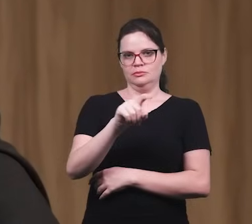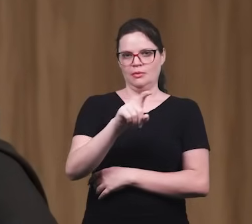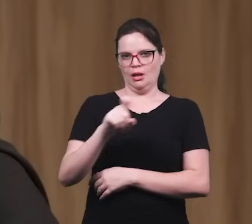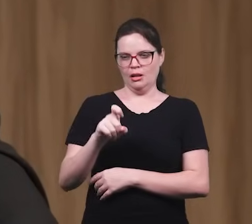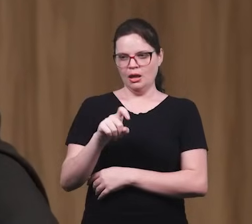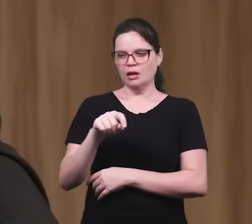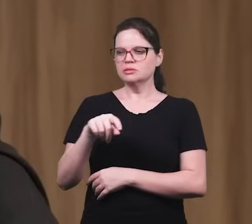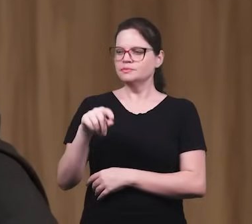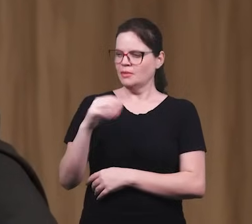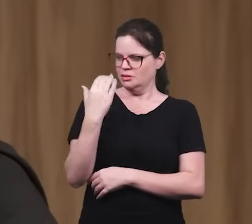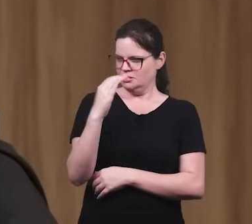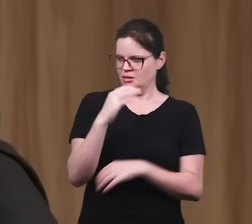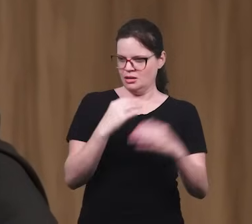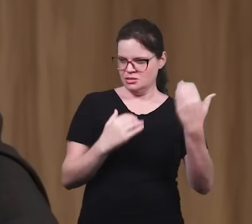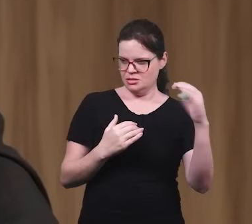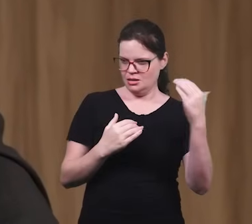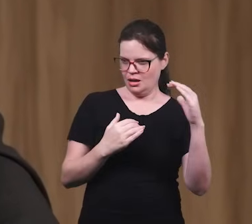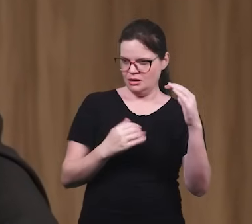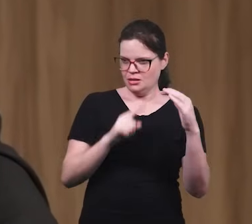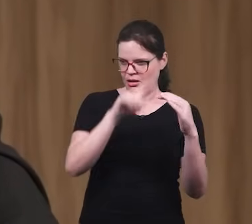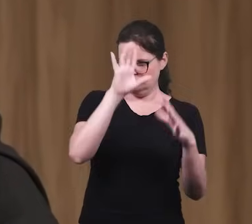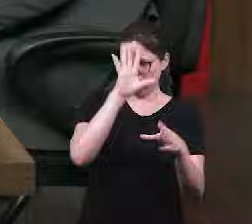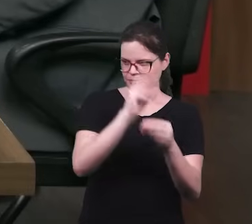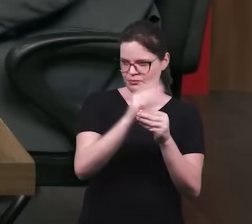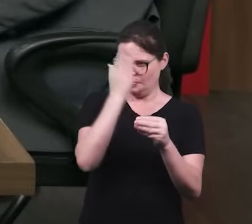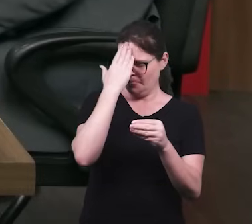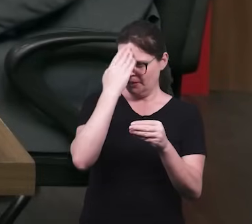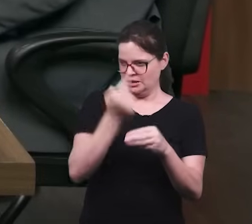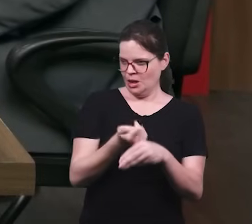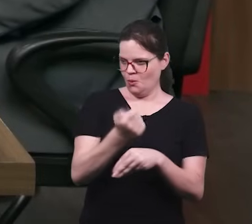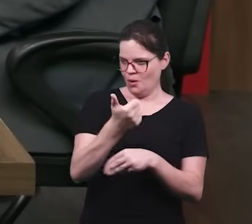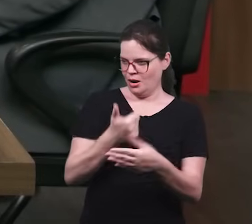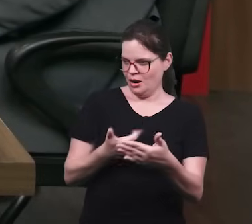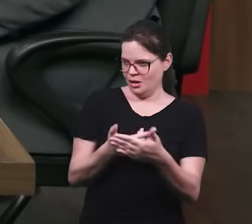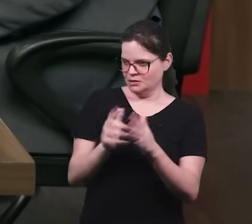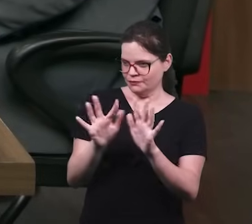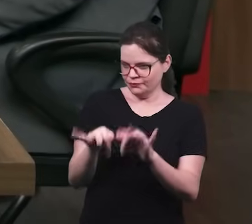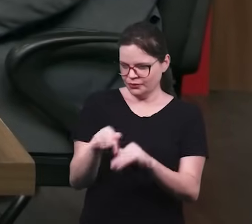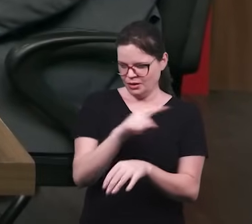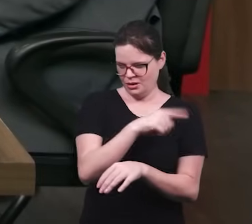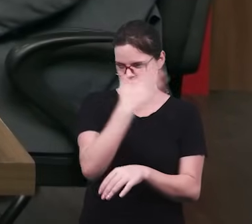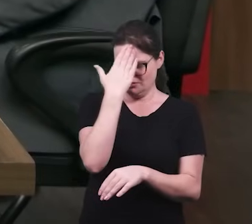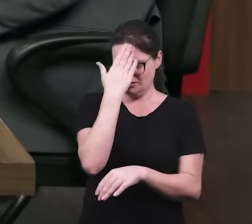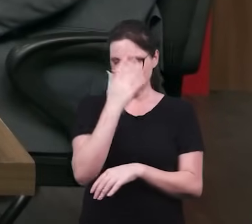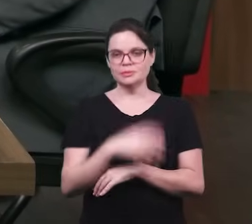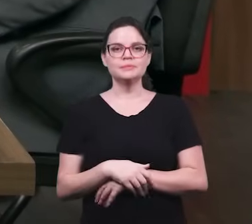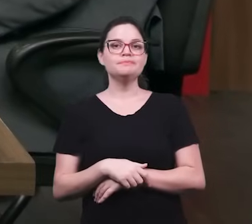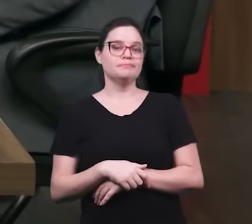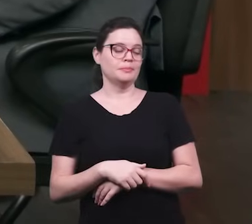conclusão de que estamos nos aproximando do fim. É interessante porque